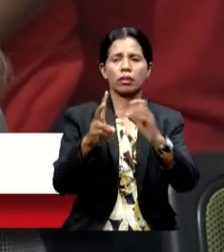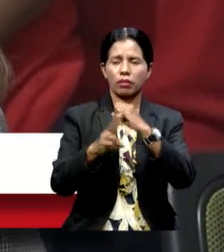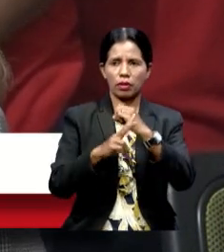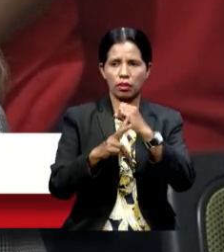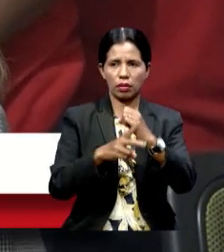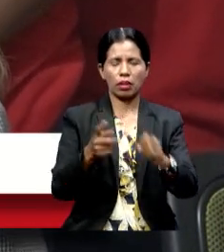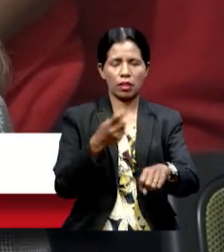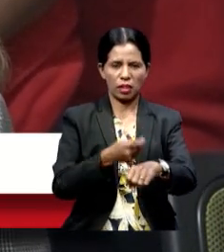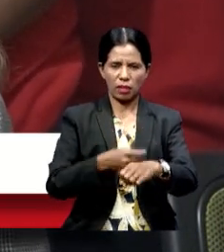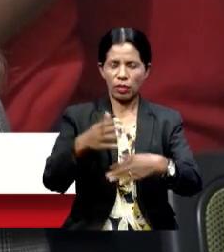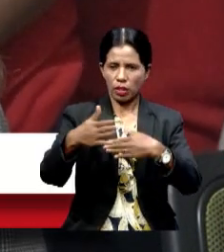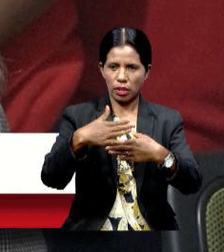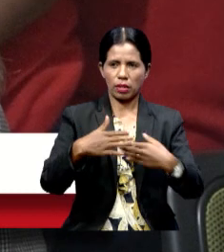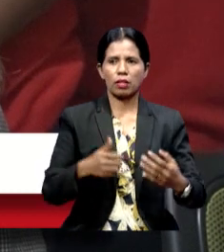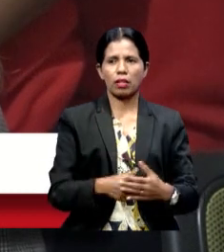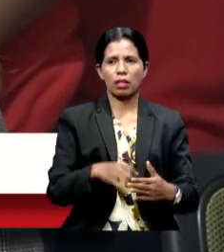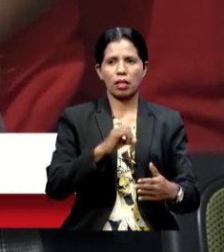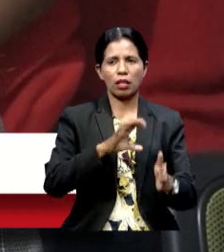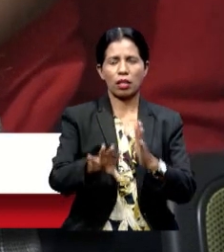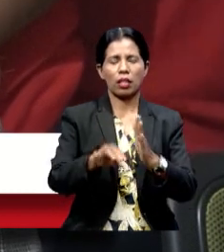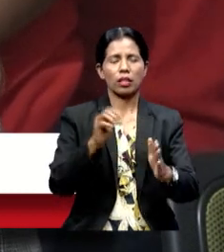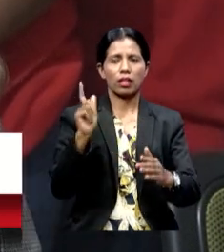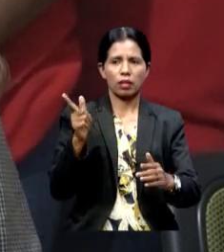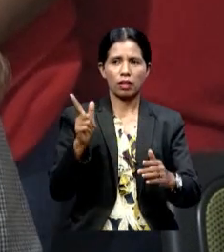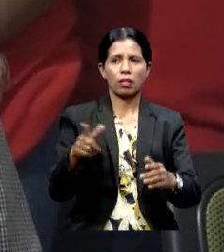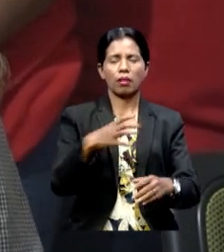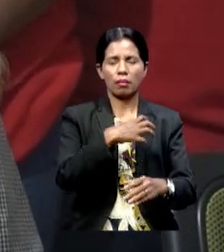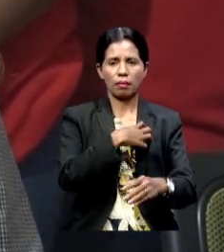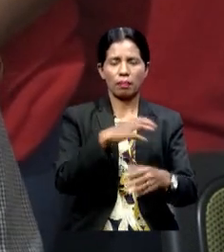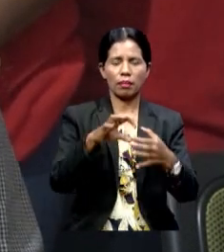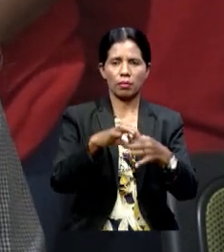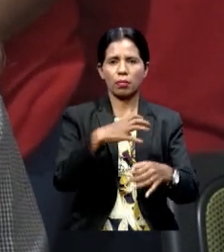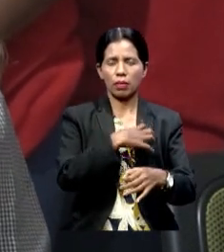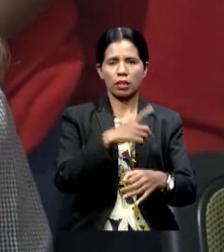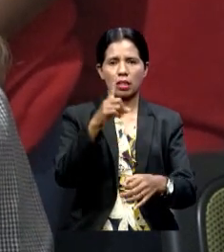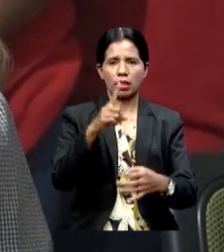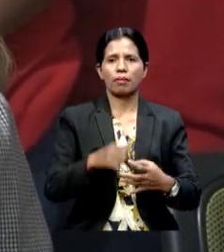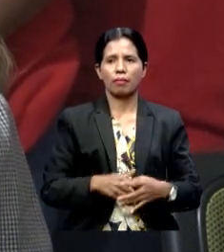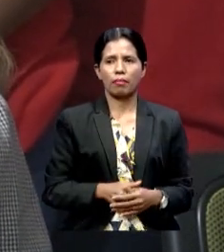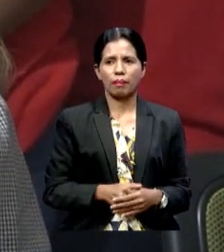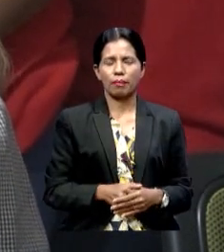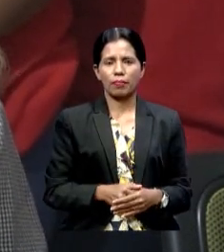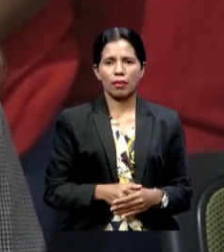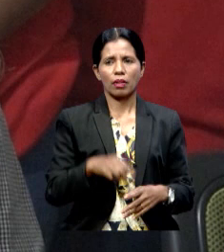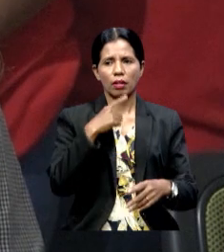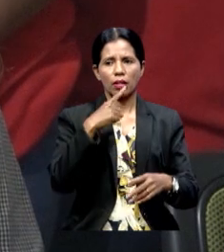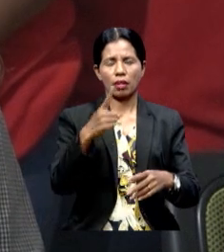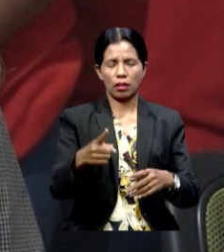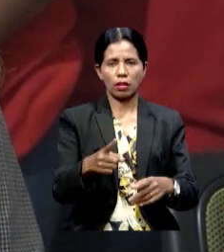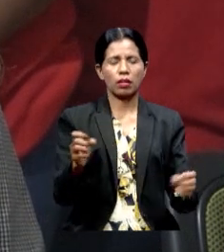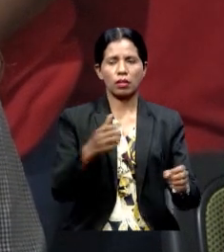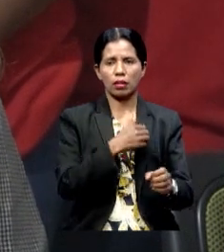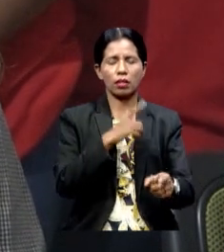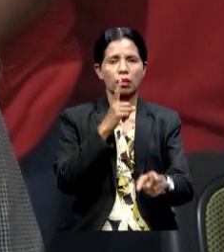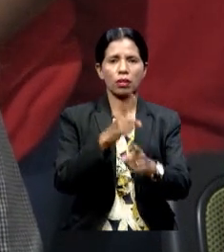iha tempo hanesa, hauhetan mos ameaça russi membro Penetele na ira. No lamento mos imparcialidade russi